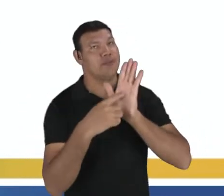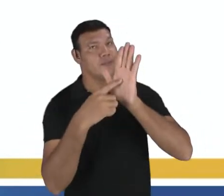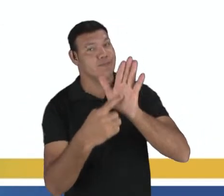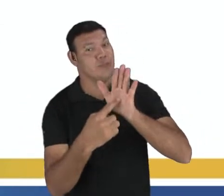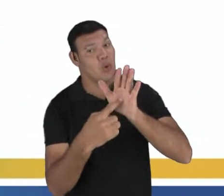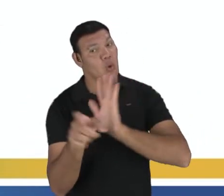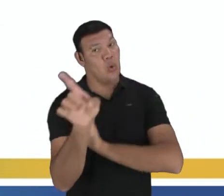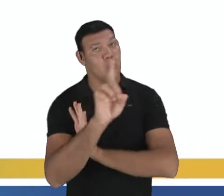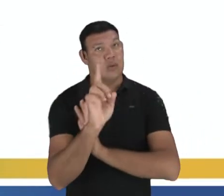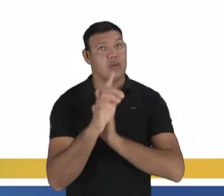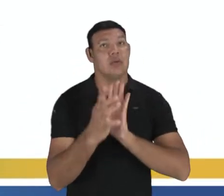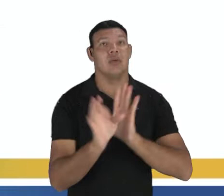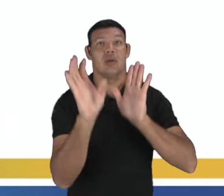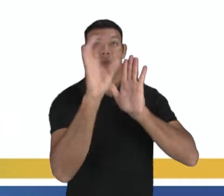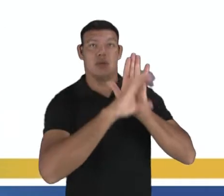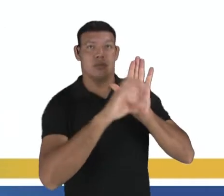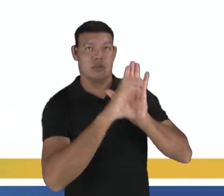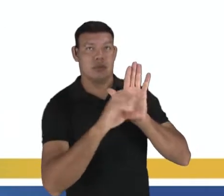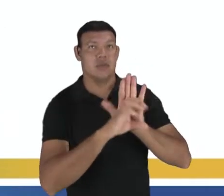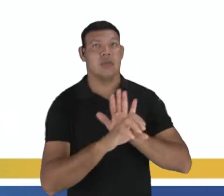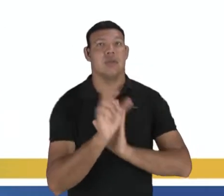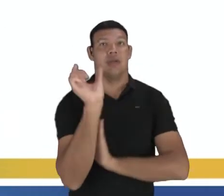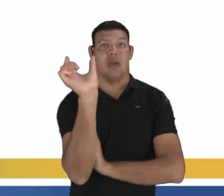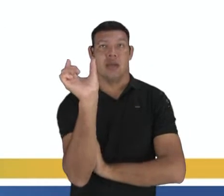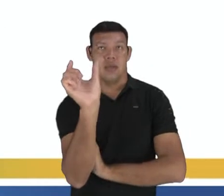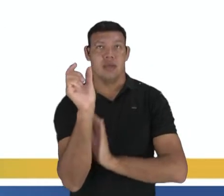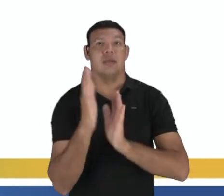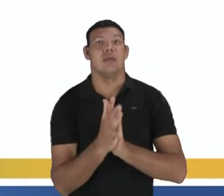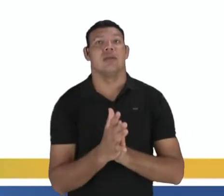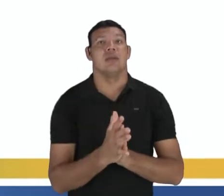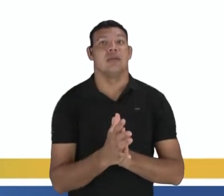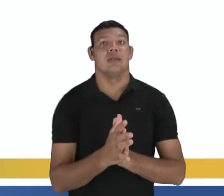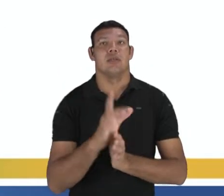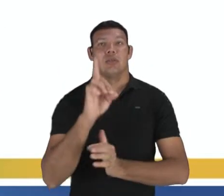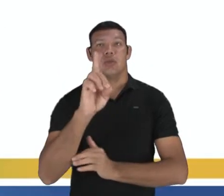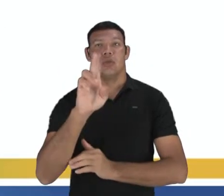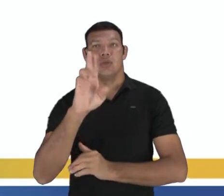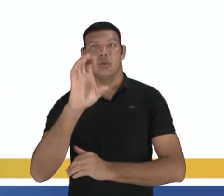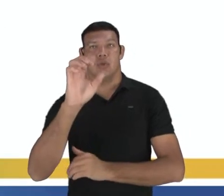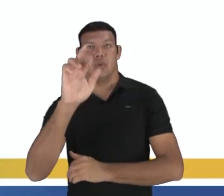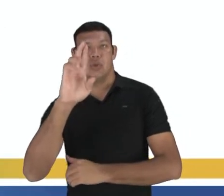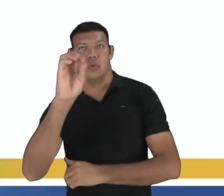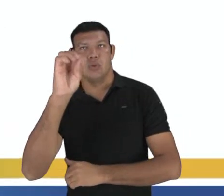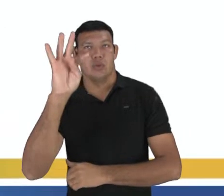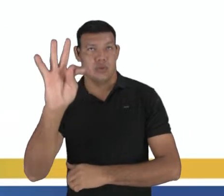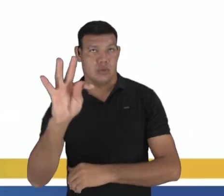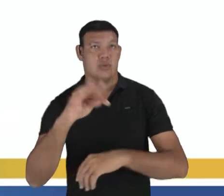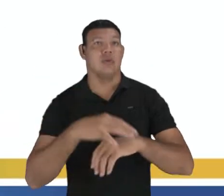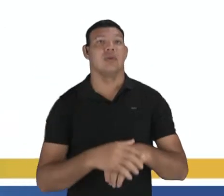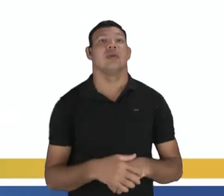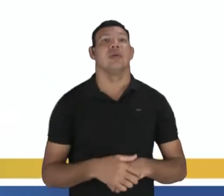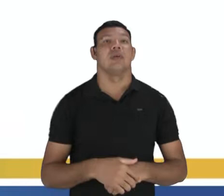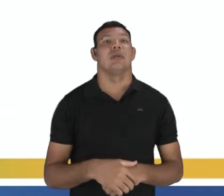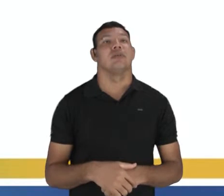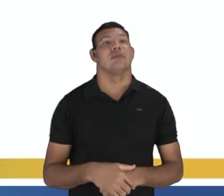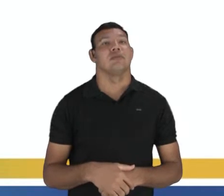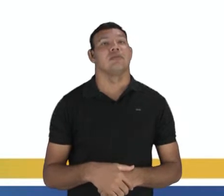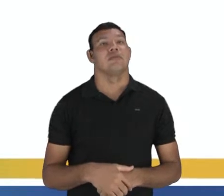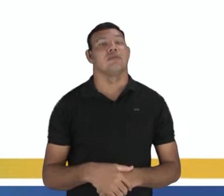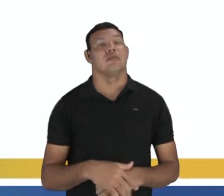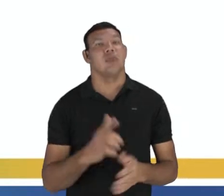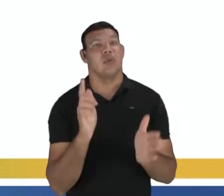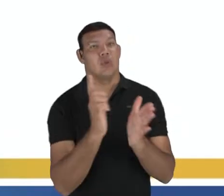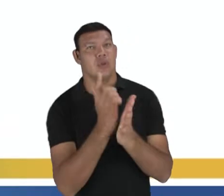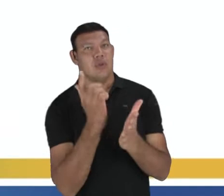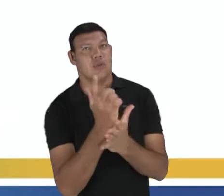tal como elaborado por Ducrot, a partir da obra de Bakhtin, em que se denomina de polifônico o romance